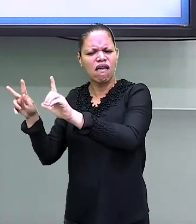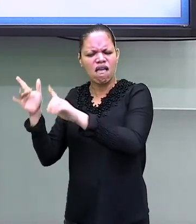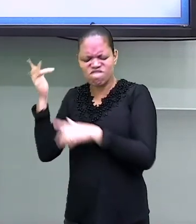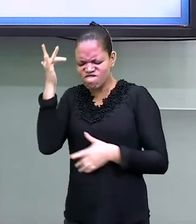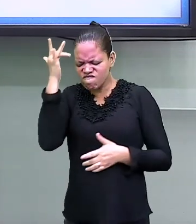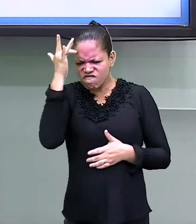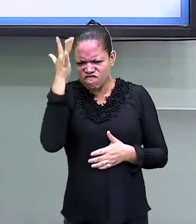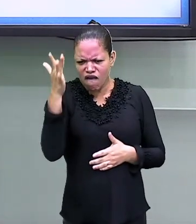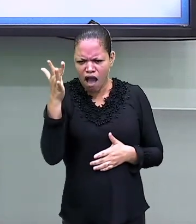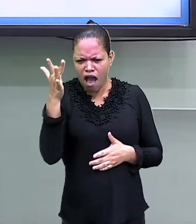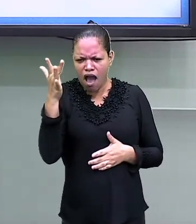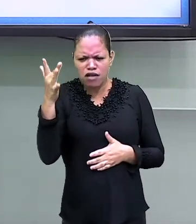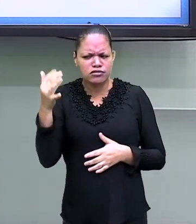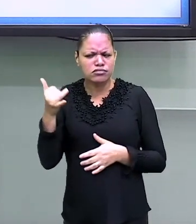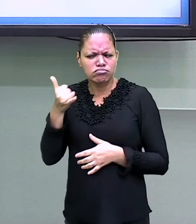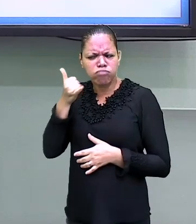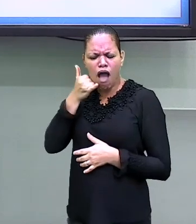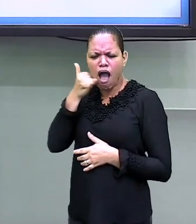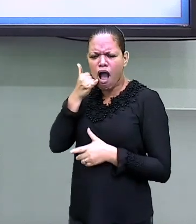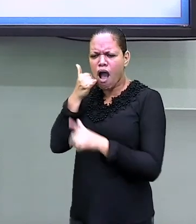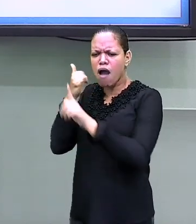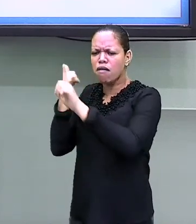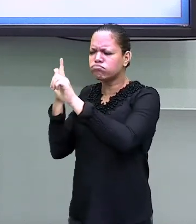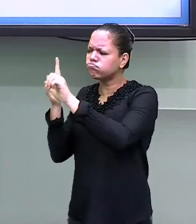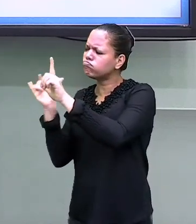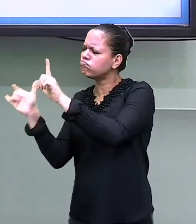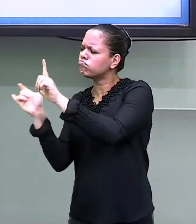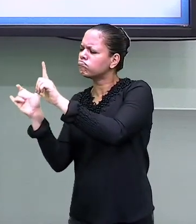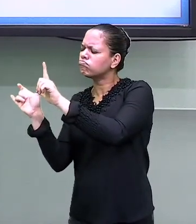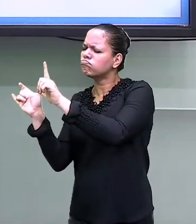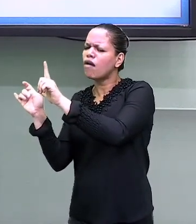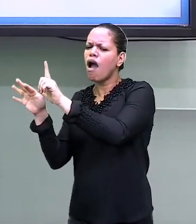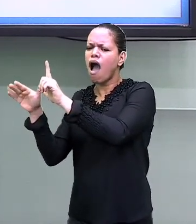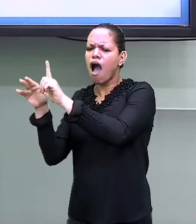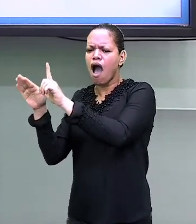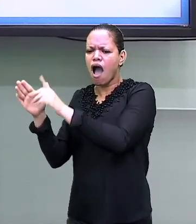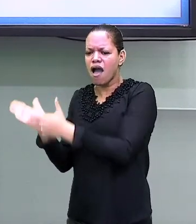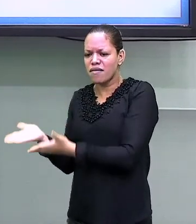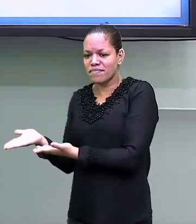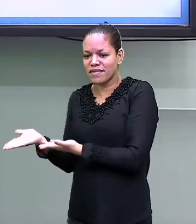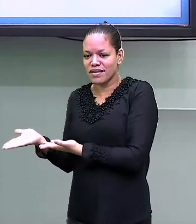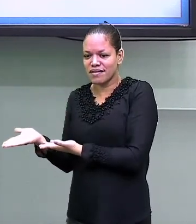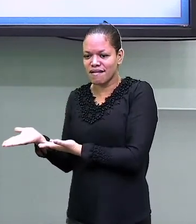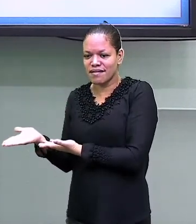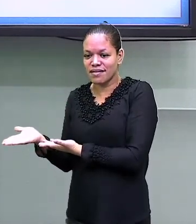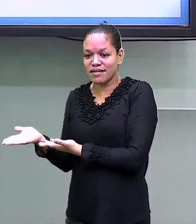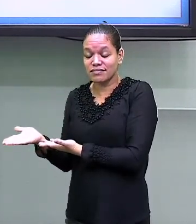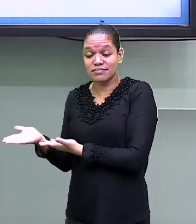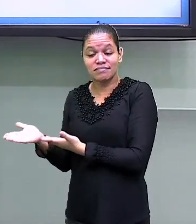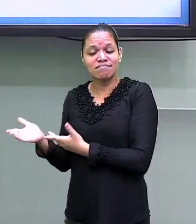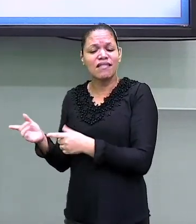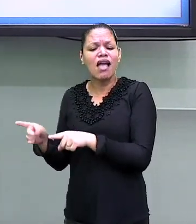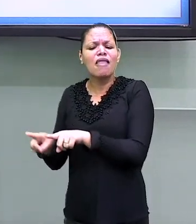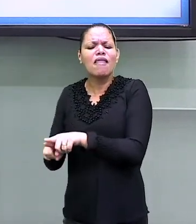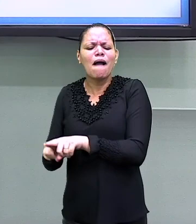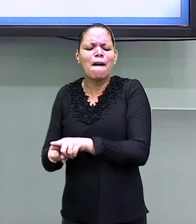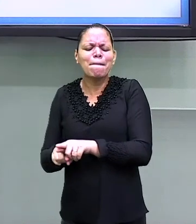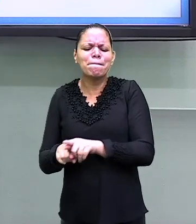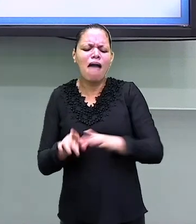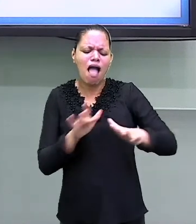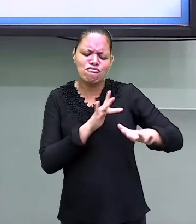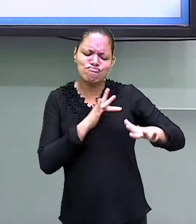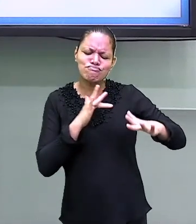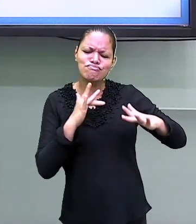fácil. Pega aí a câmera do seu celular e aponta para essa imagem aqui, ó, que está no canto da tela. Ou acesse as nossas